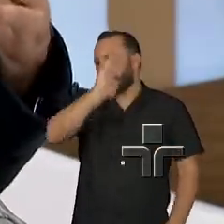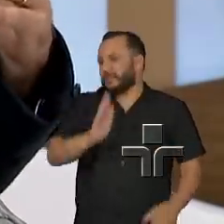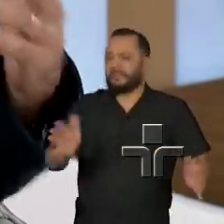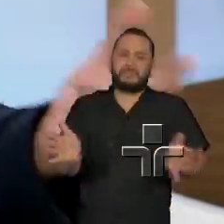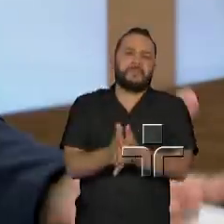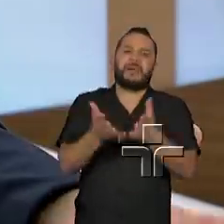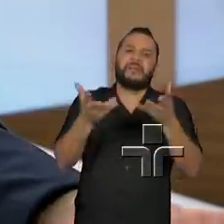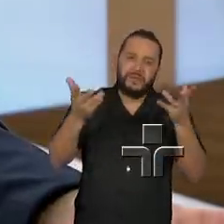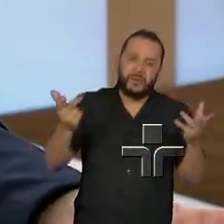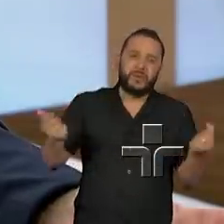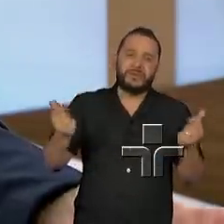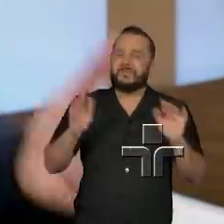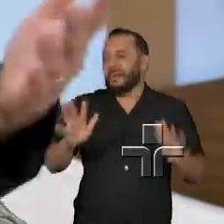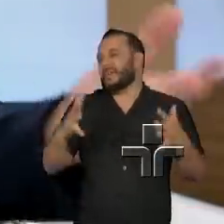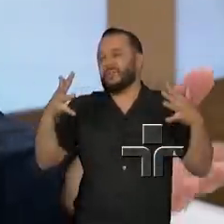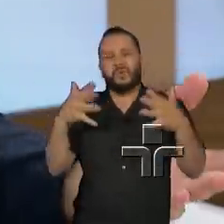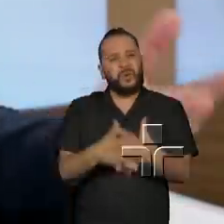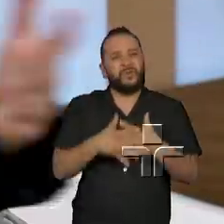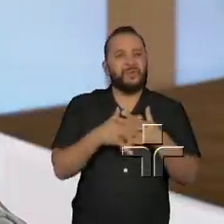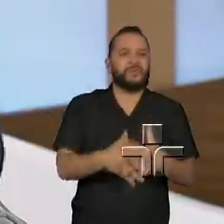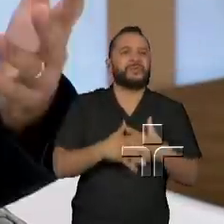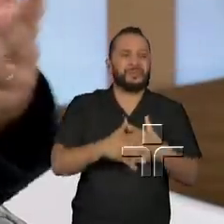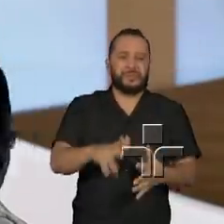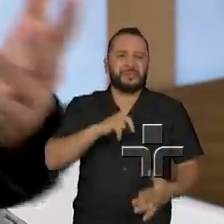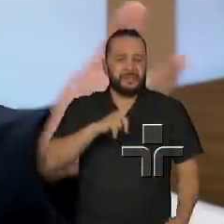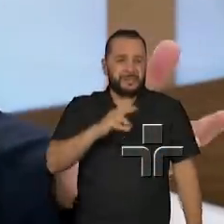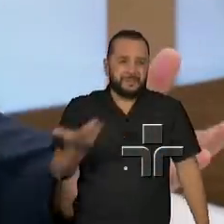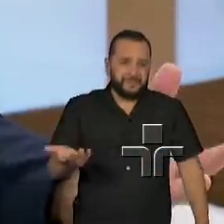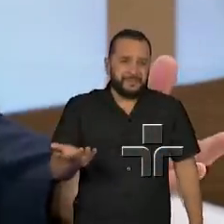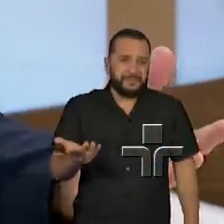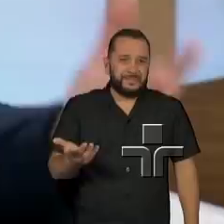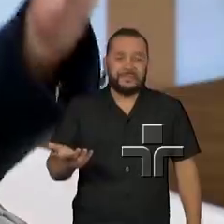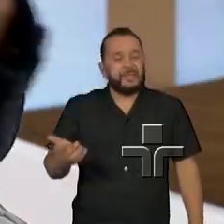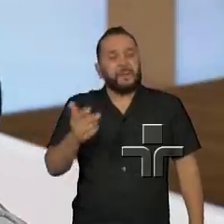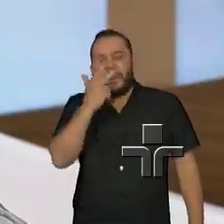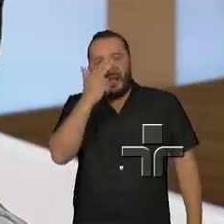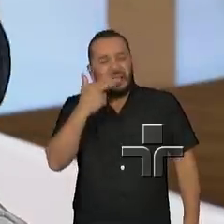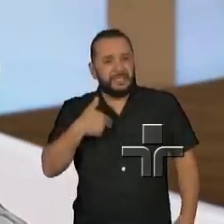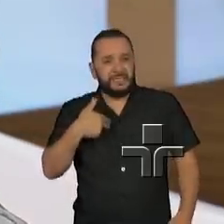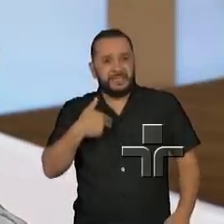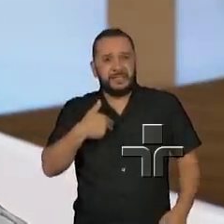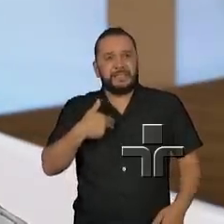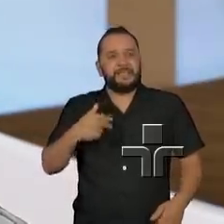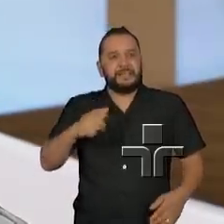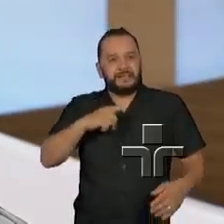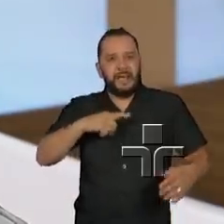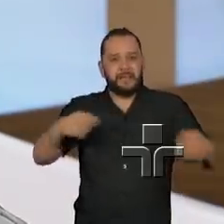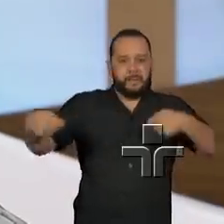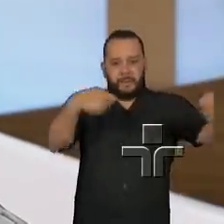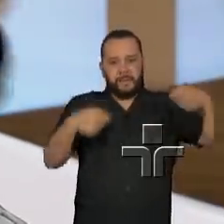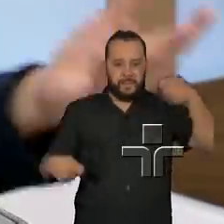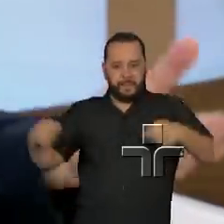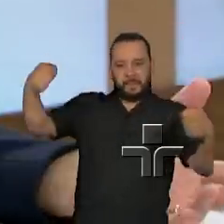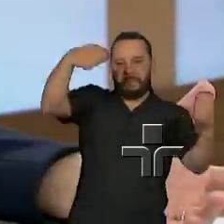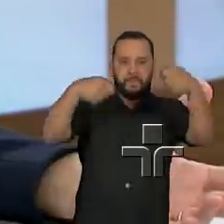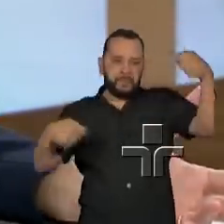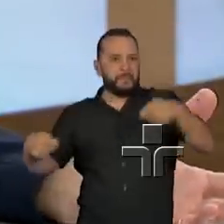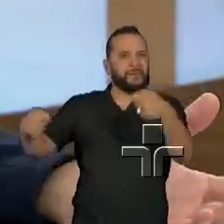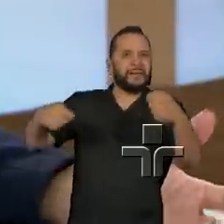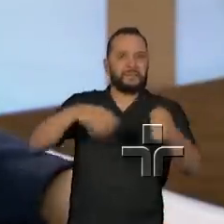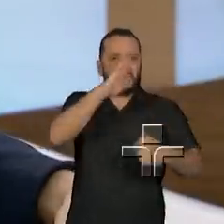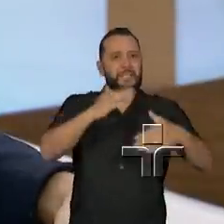maravilhoso e confuso. Para onde a gente está indo? Não tem resultante, é uma espécie de movimento browniano. Várias partículas batendo numa partícula maior, ela não vai para lugar